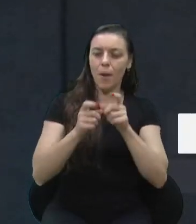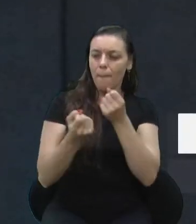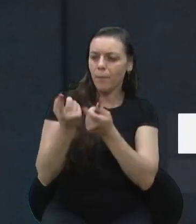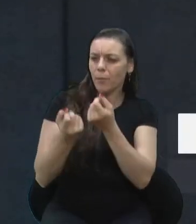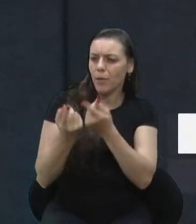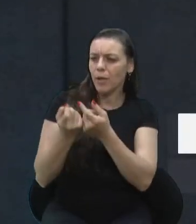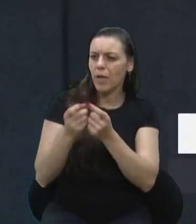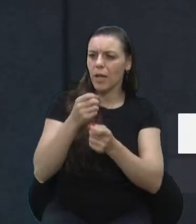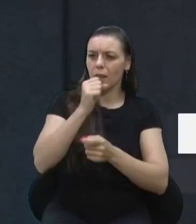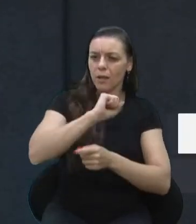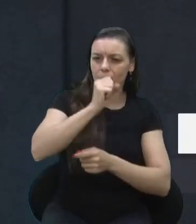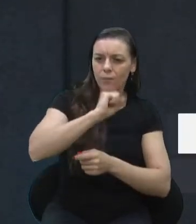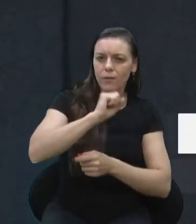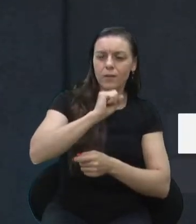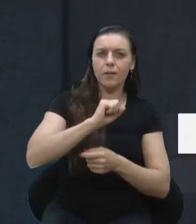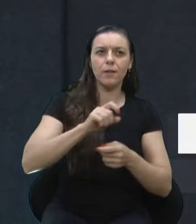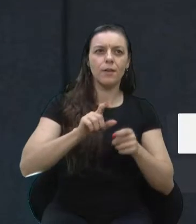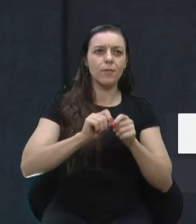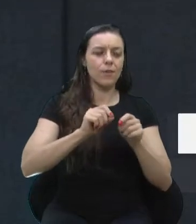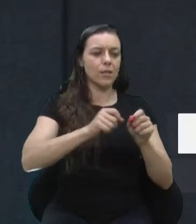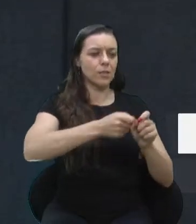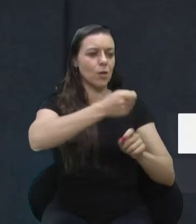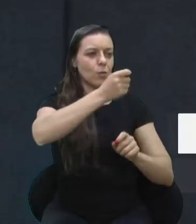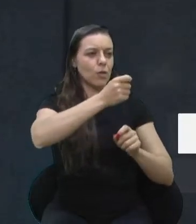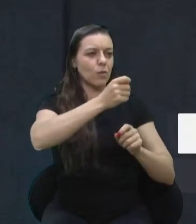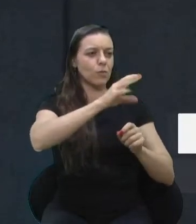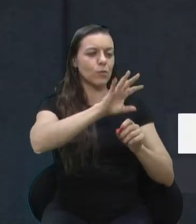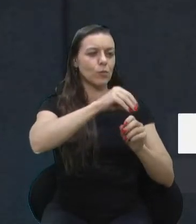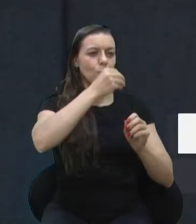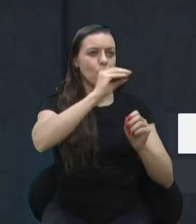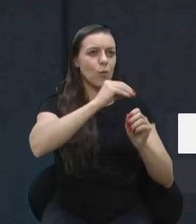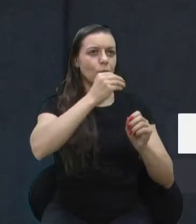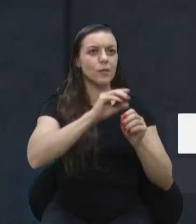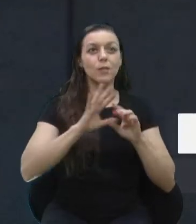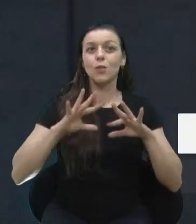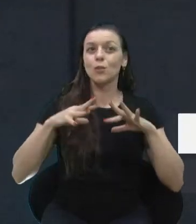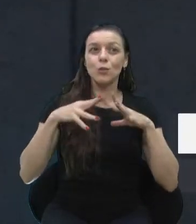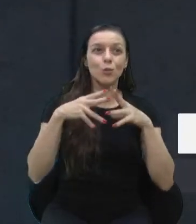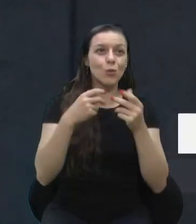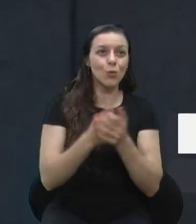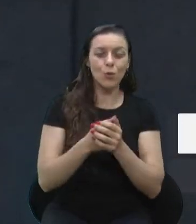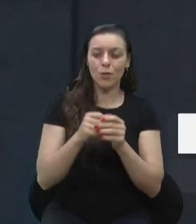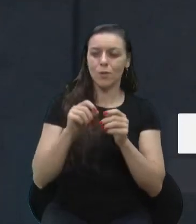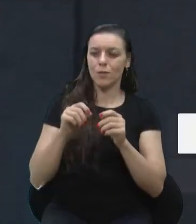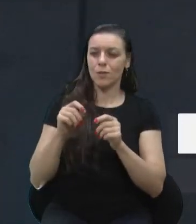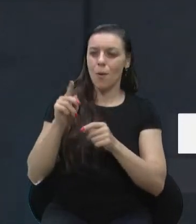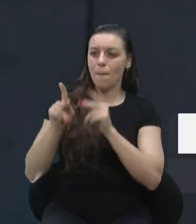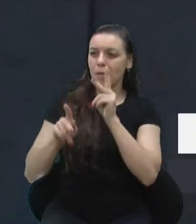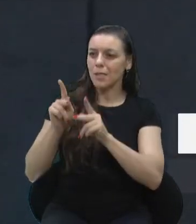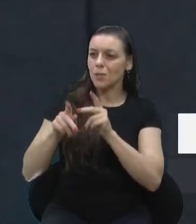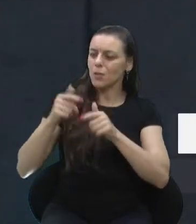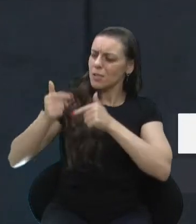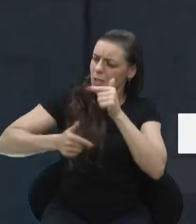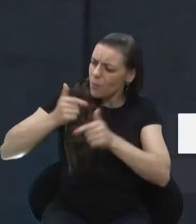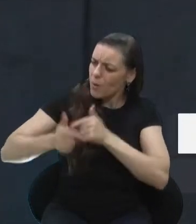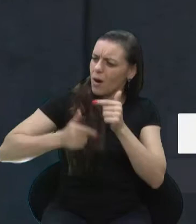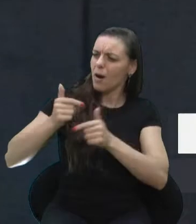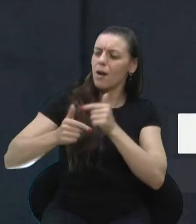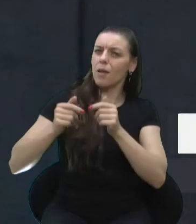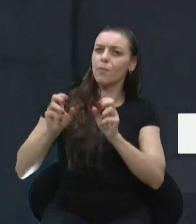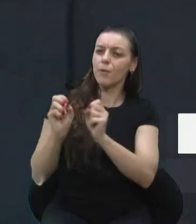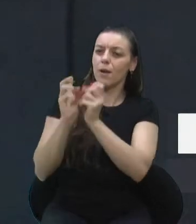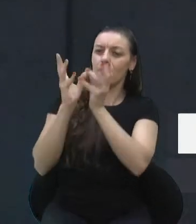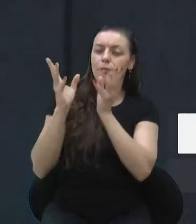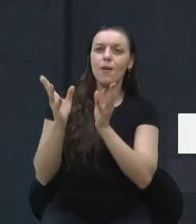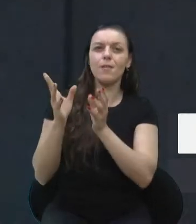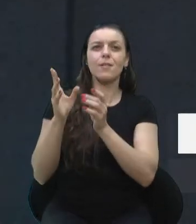os sorveteiros, aquela pessoa que faz algodão doce, todas essas pessoas humildes que estão hoje se doando para que essa festa